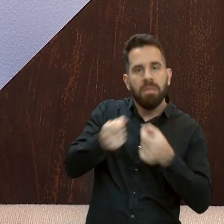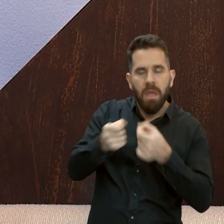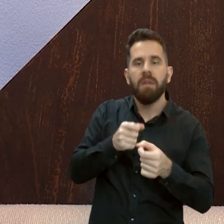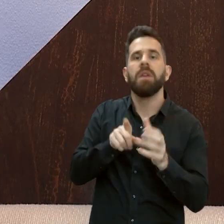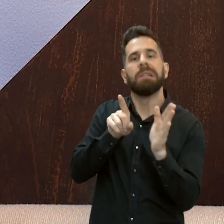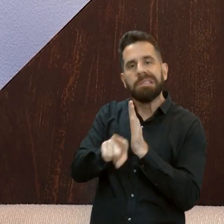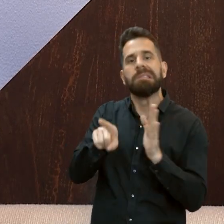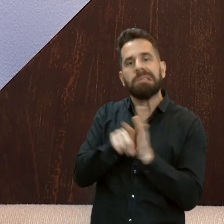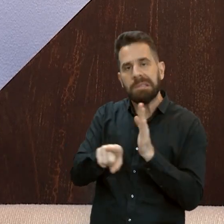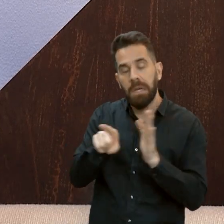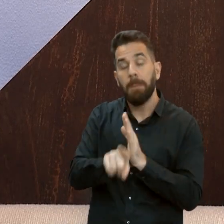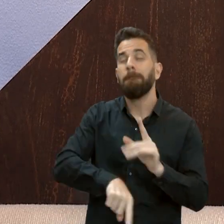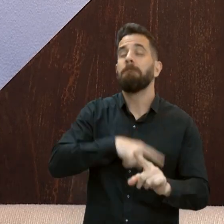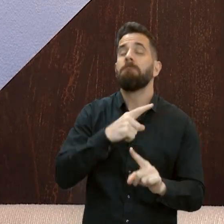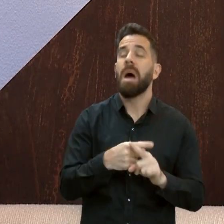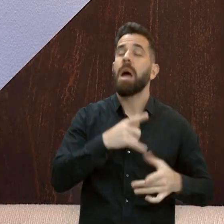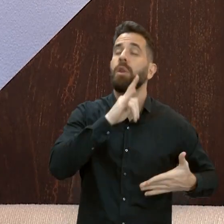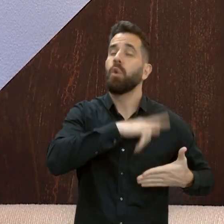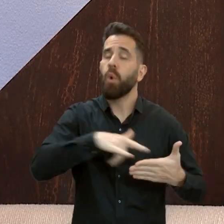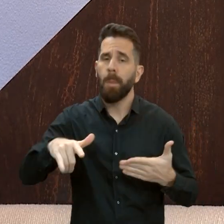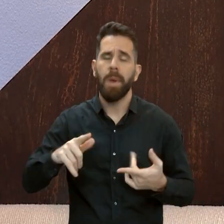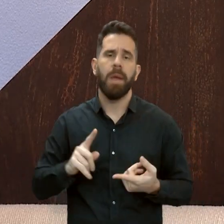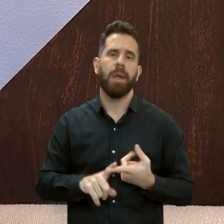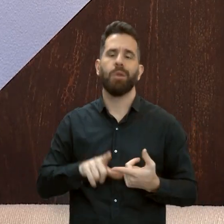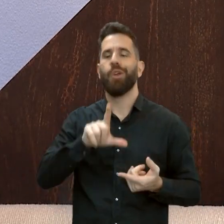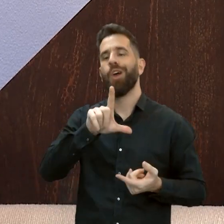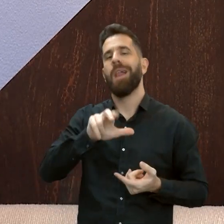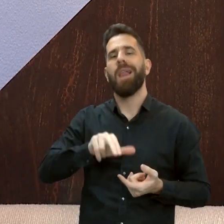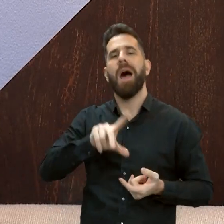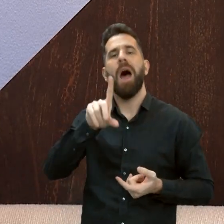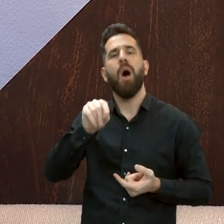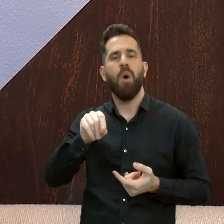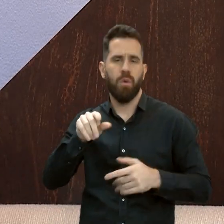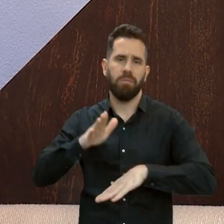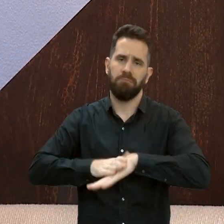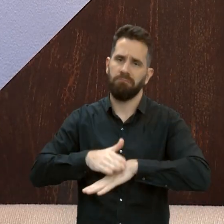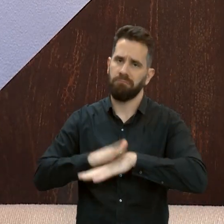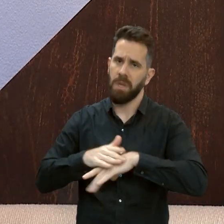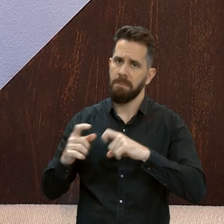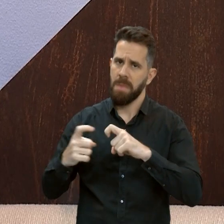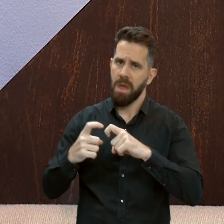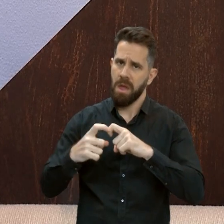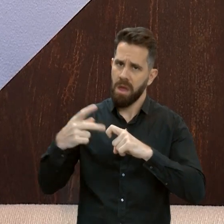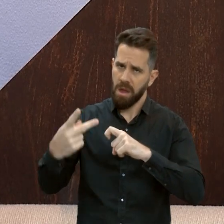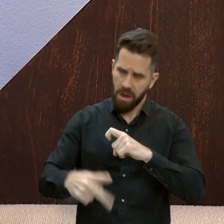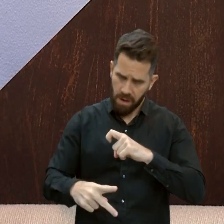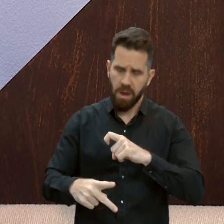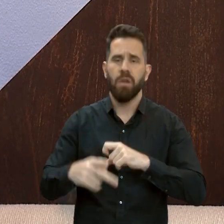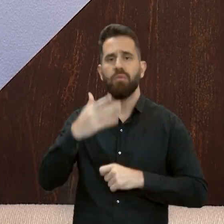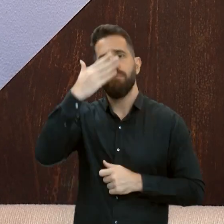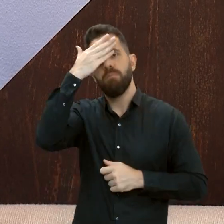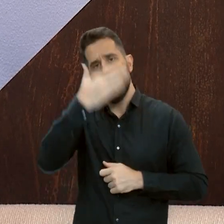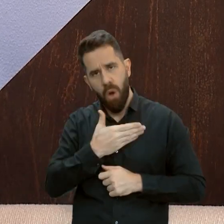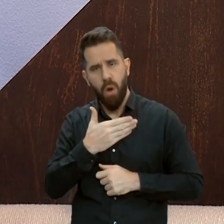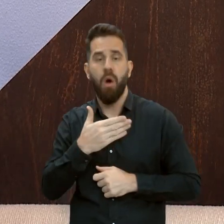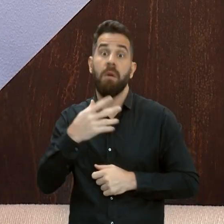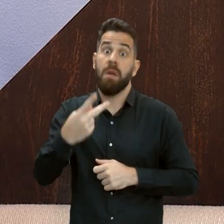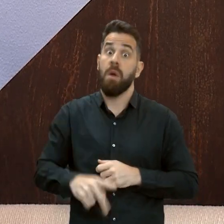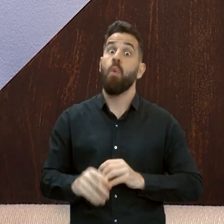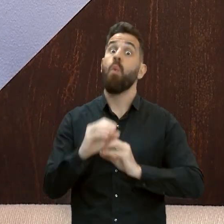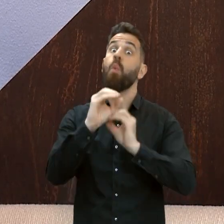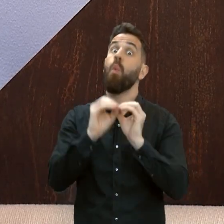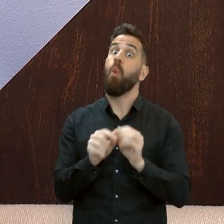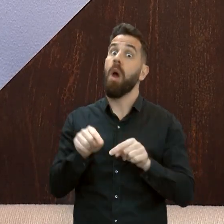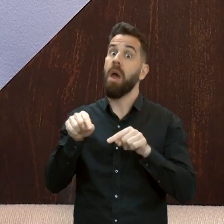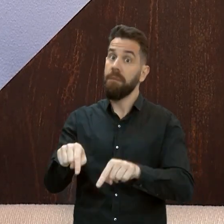de documentações, laudo médico, que é um documento específico da UFG, um laudo médico próprio, porque